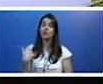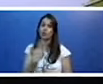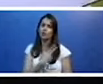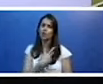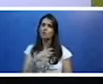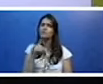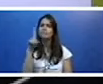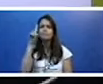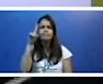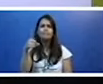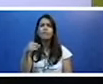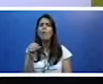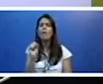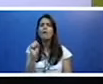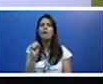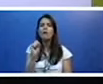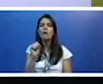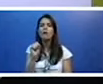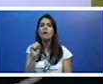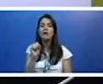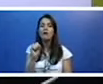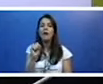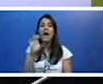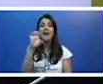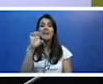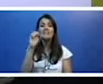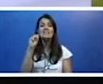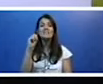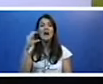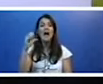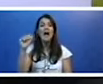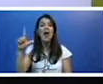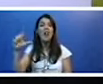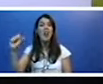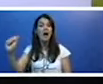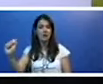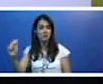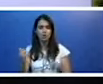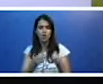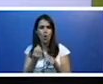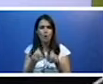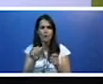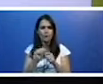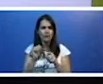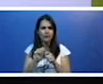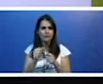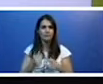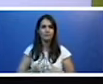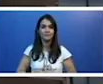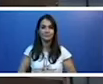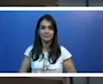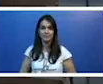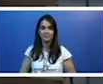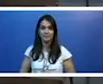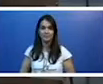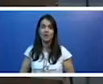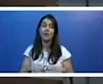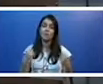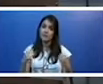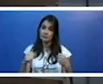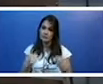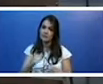determinar qual é a escala que ela foi feita. De que forma? A gente tem que determinar a